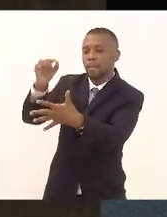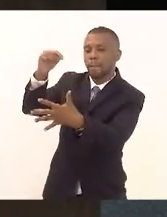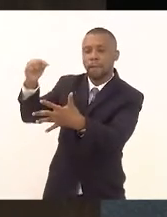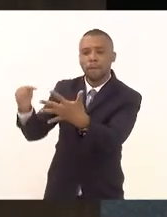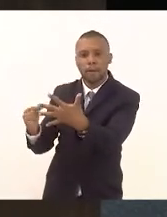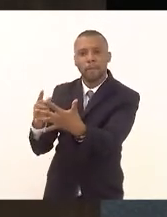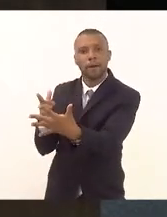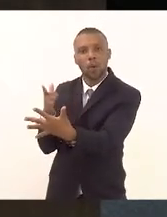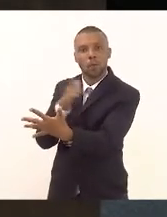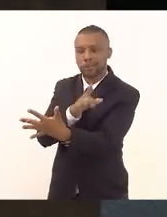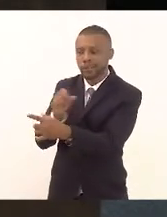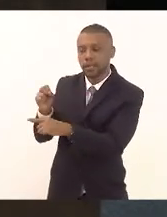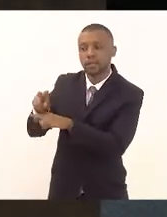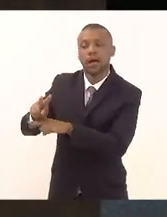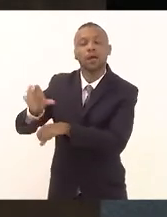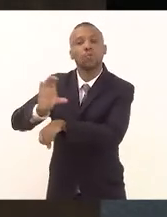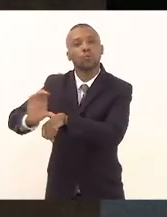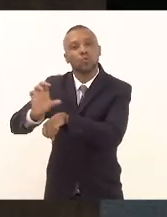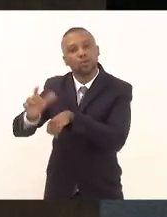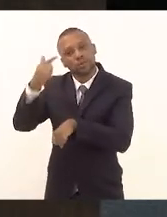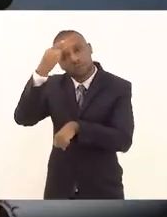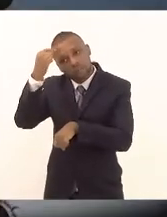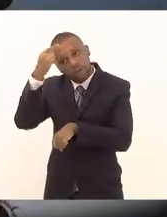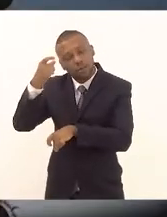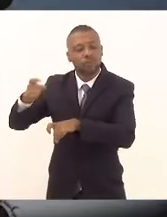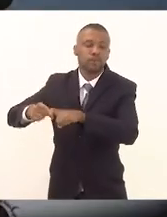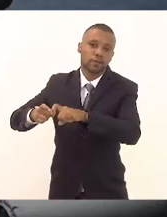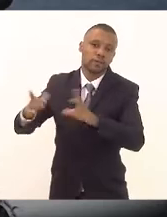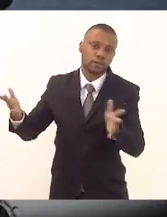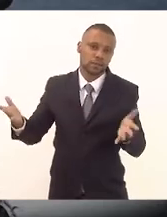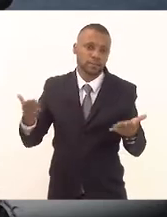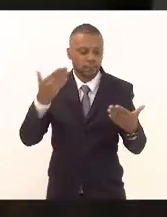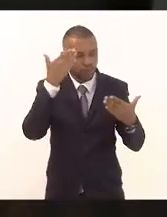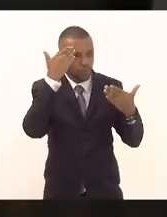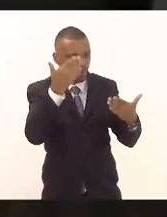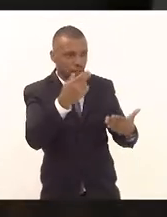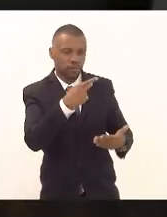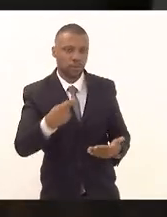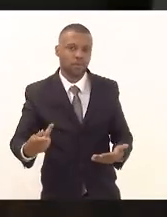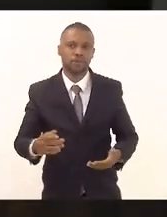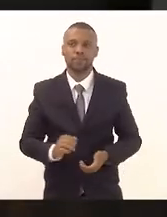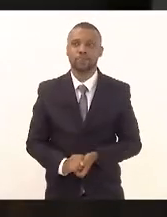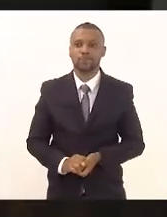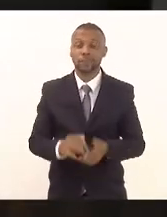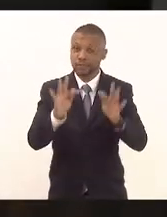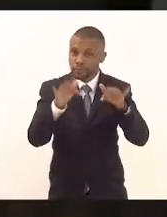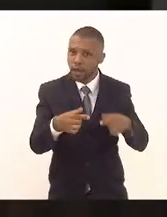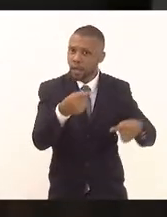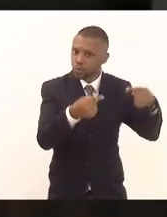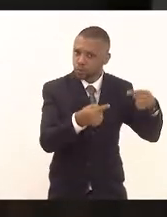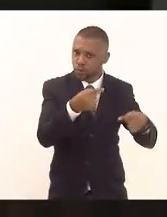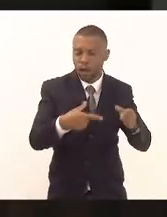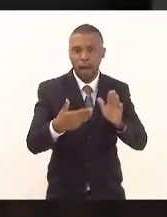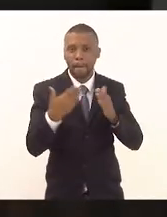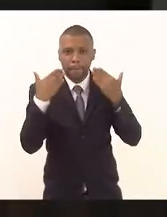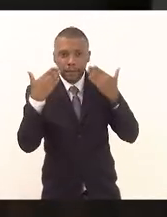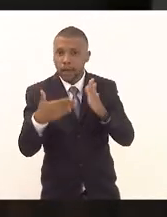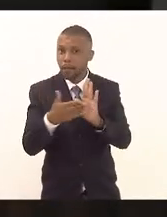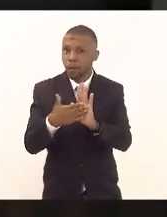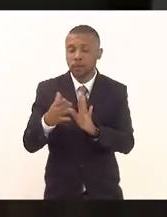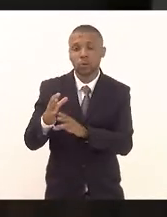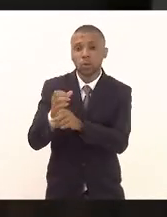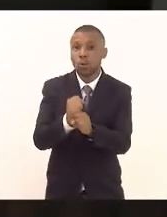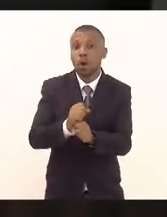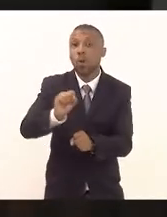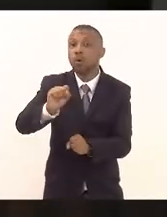curso de medicina. Obrigado, senhor presidente. Não havendo quem queira discutir, encerrada a discussão, a presente proposta recebeu 8